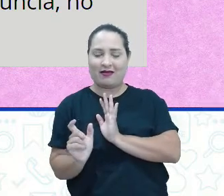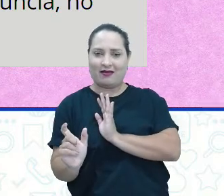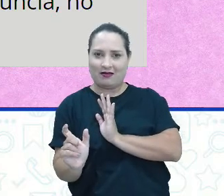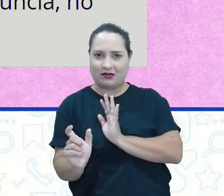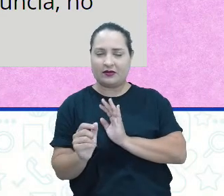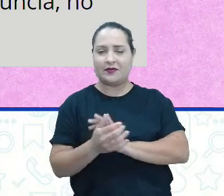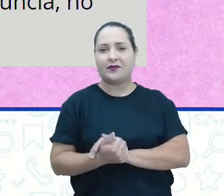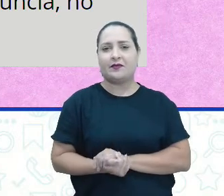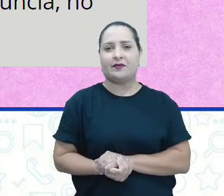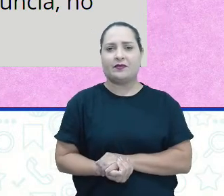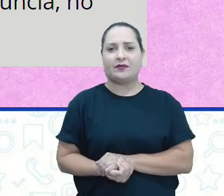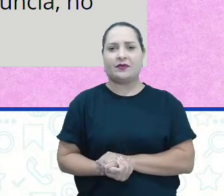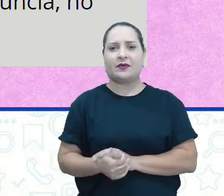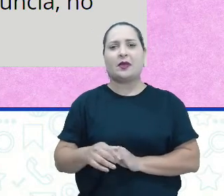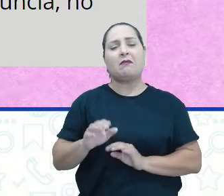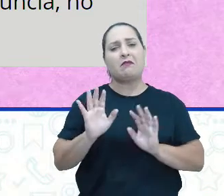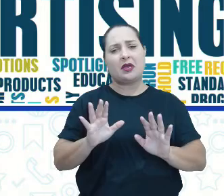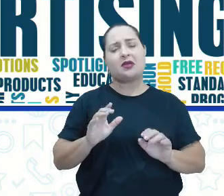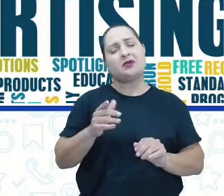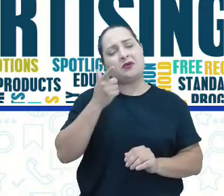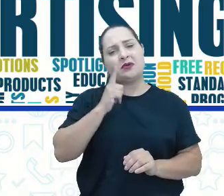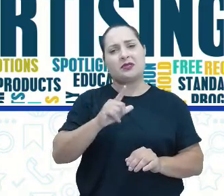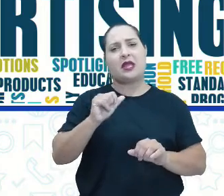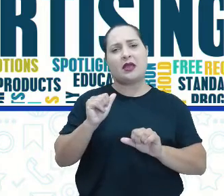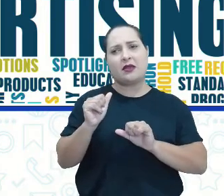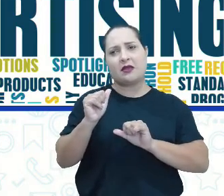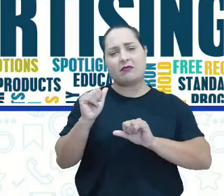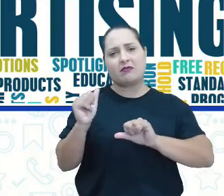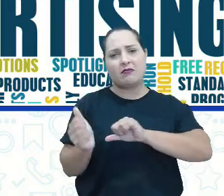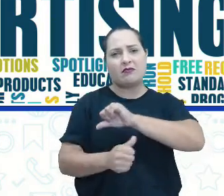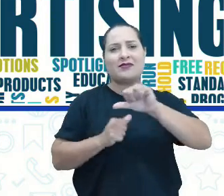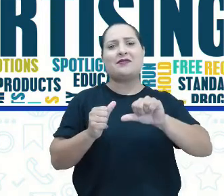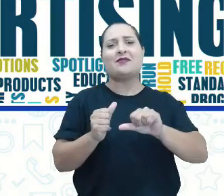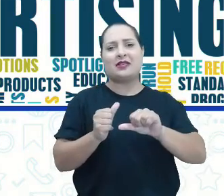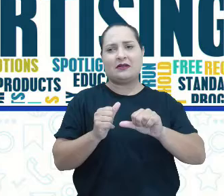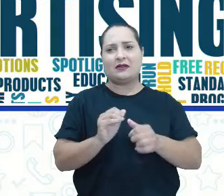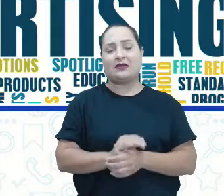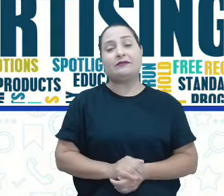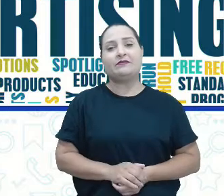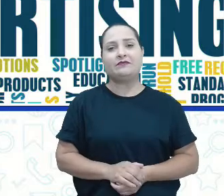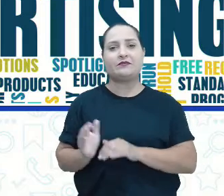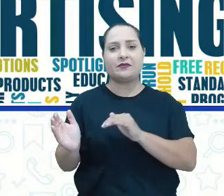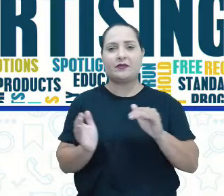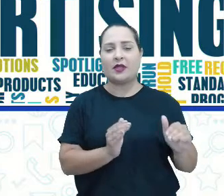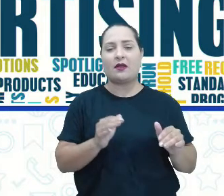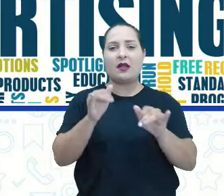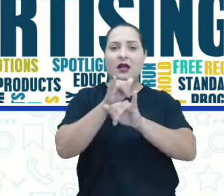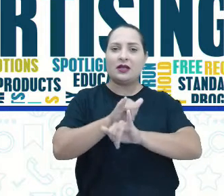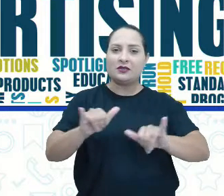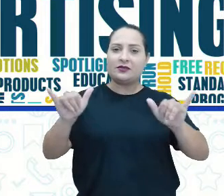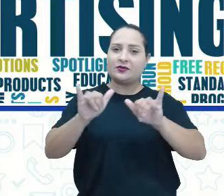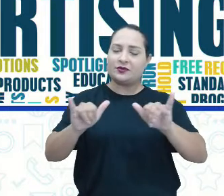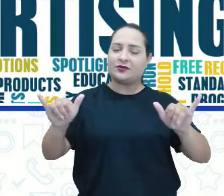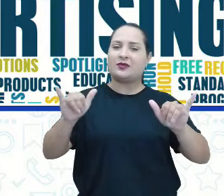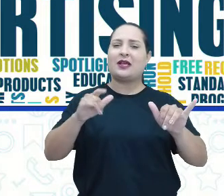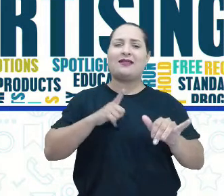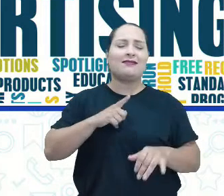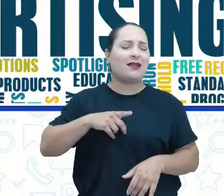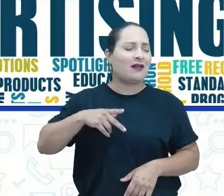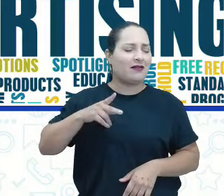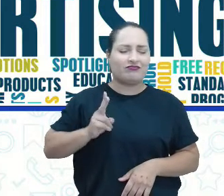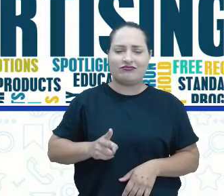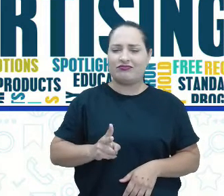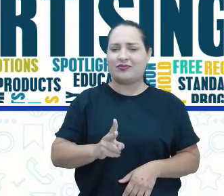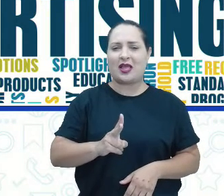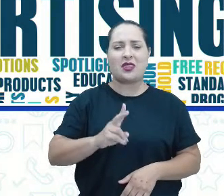também faz com que elas sejam ressignificadas, né? E o anúncio publicitário? Esse gênero está presente em todo